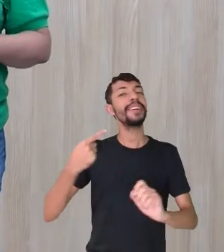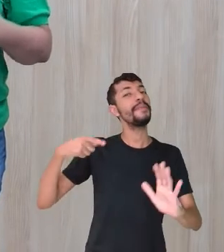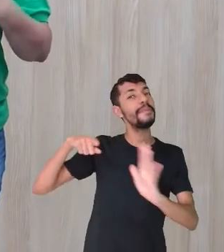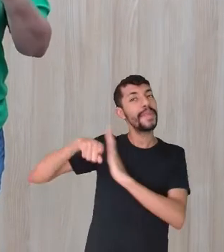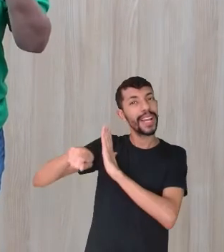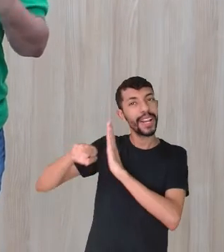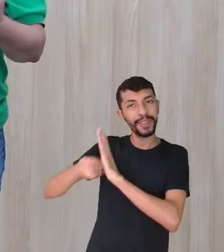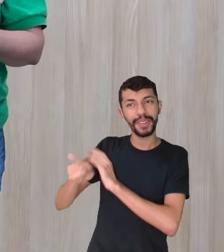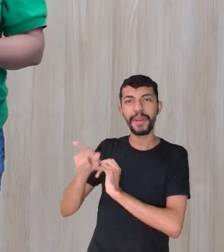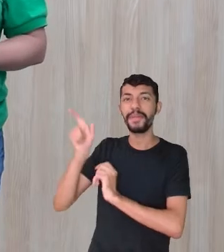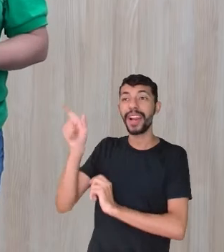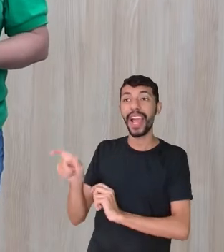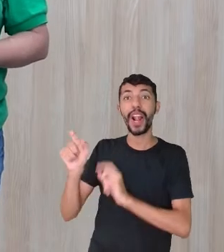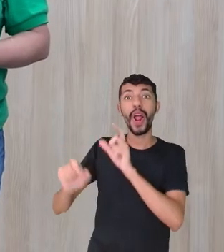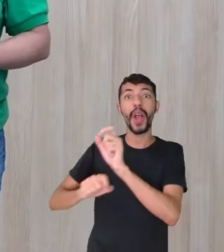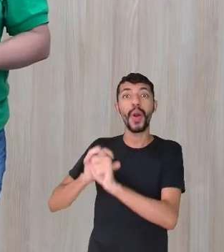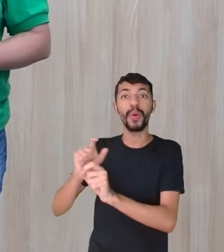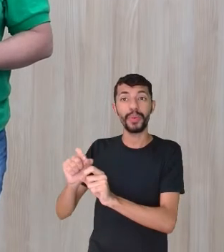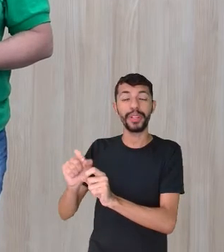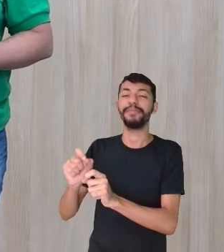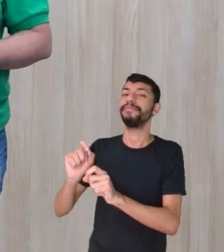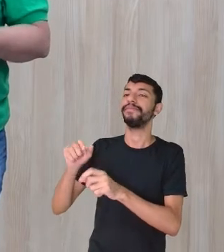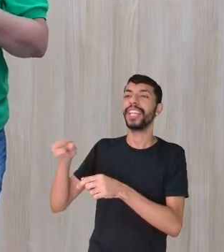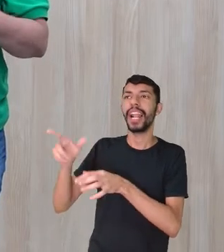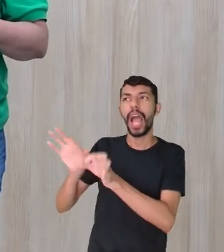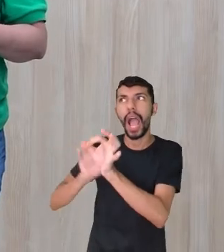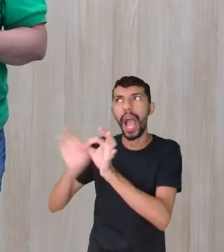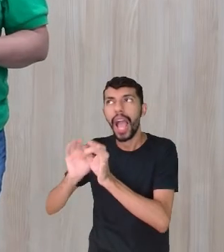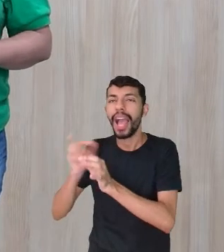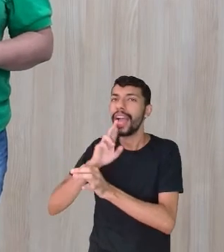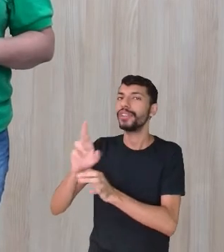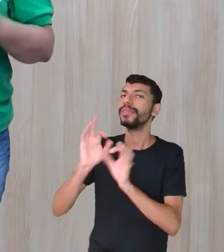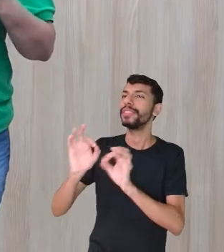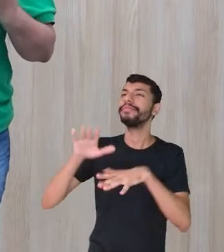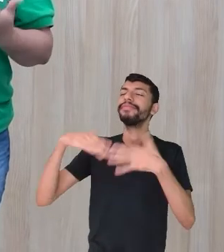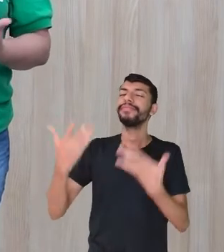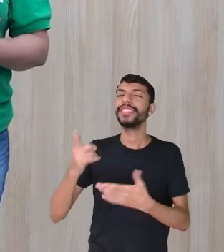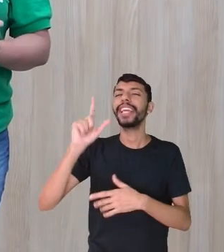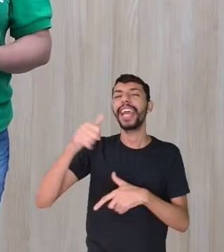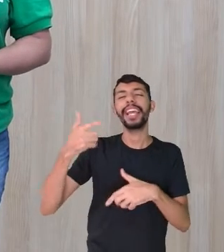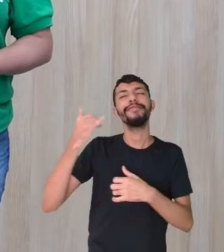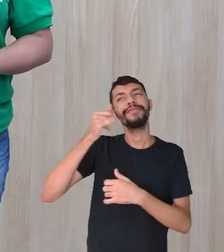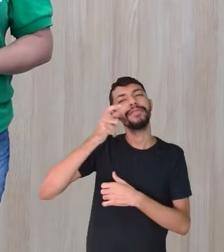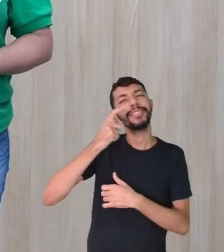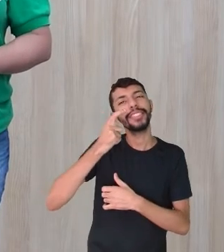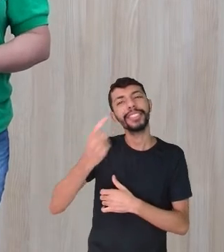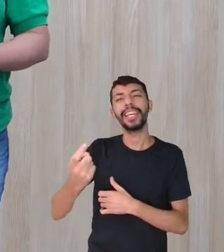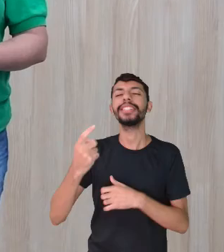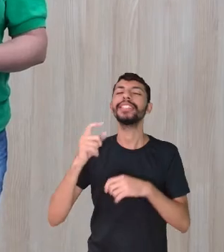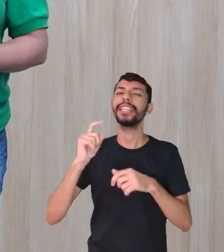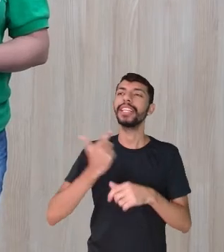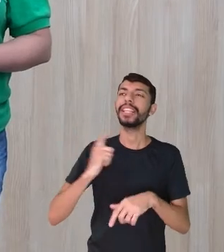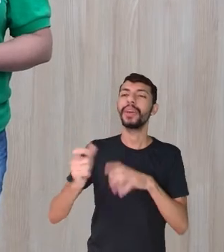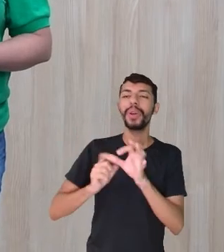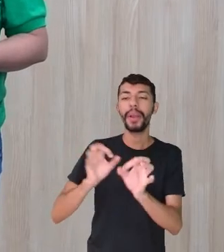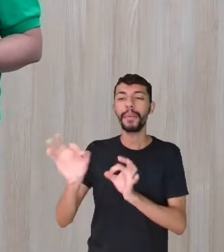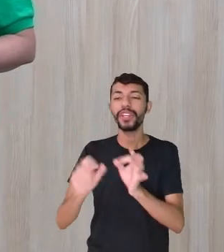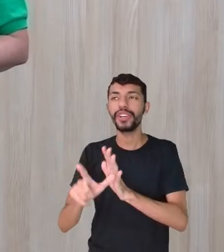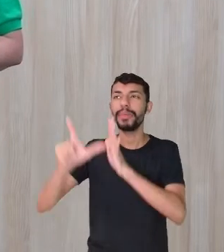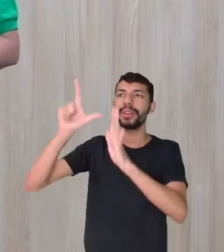ela planejar a sua resposta. É sim interessante ter um planejamento anterior.